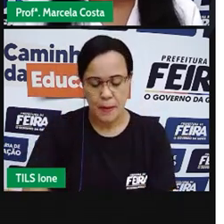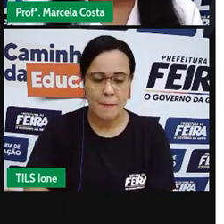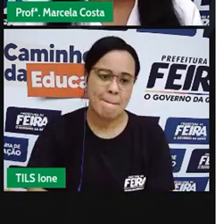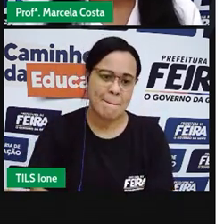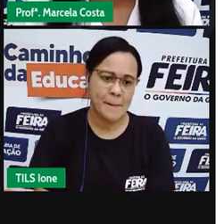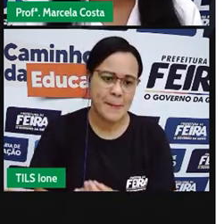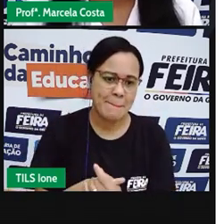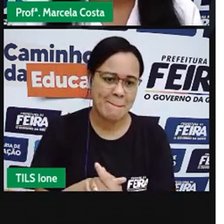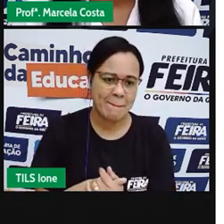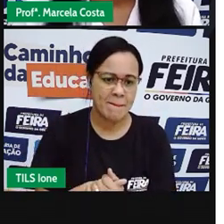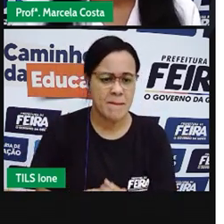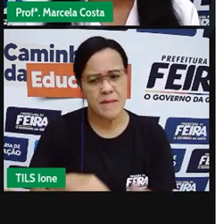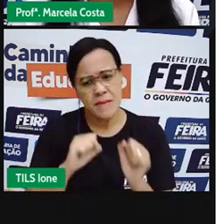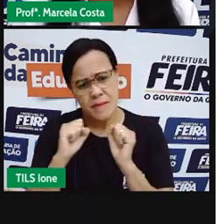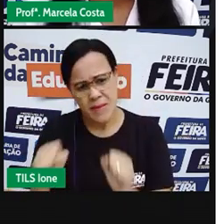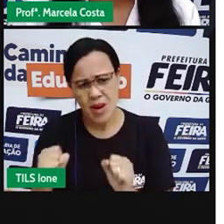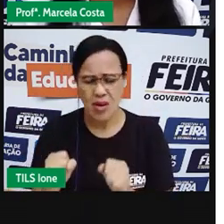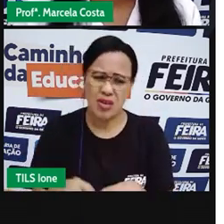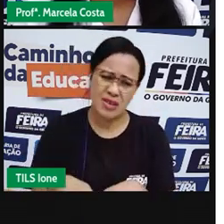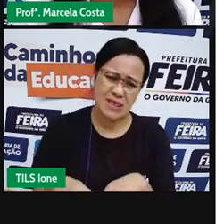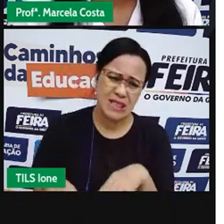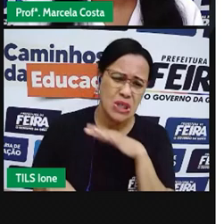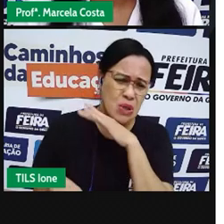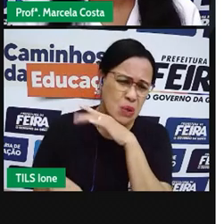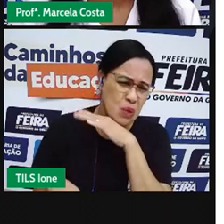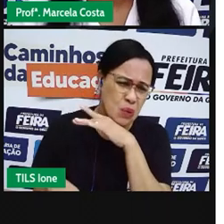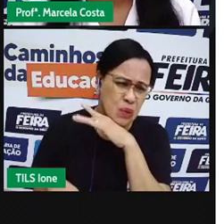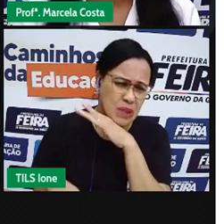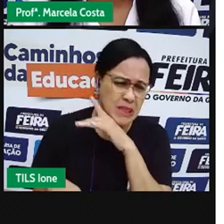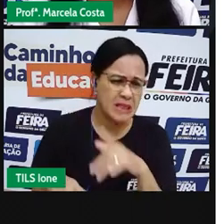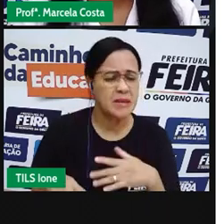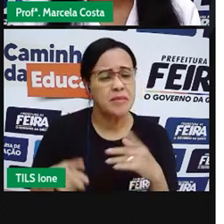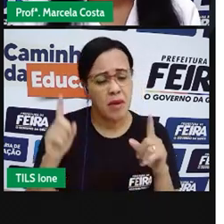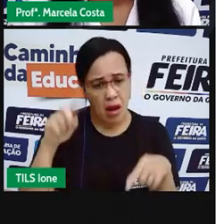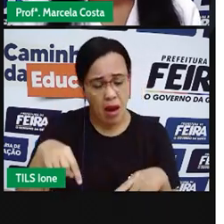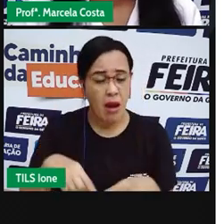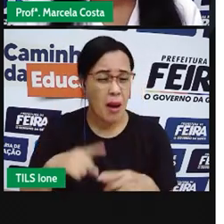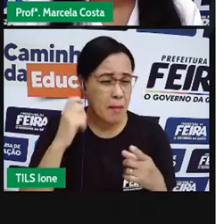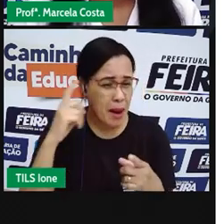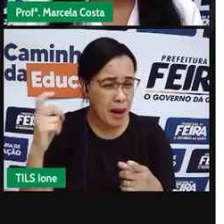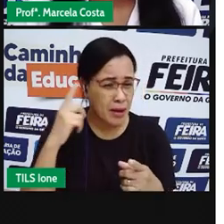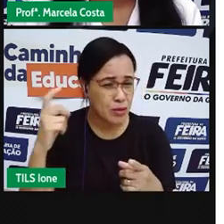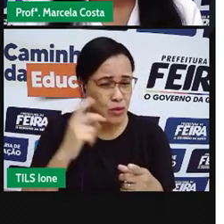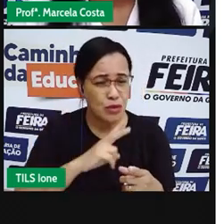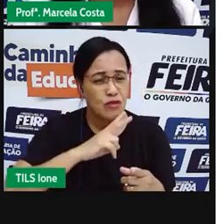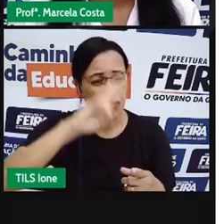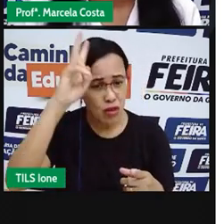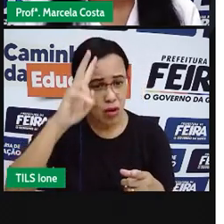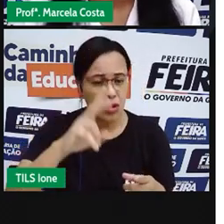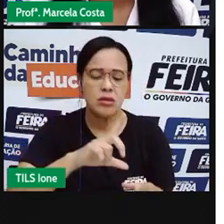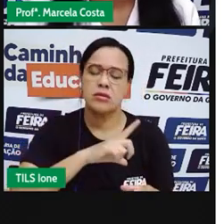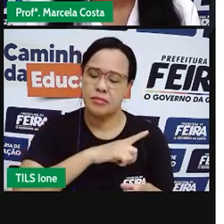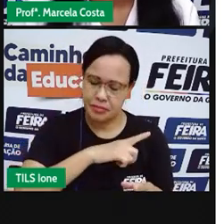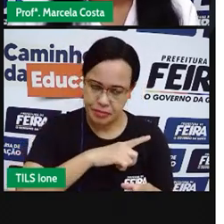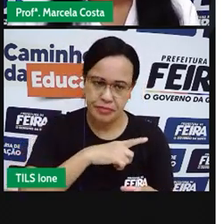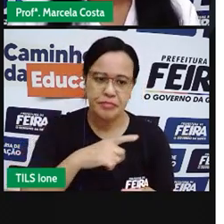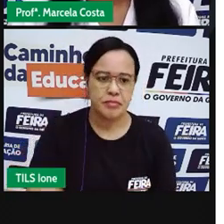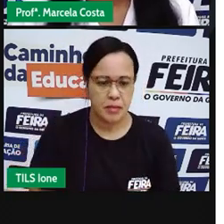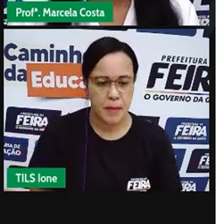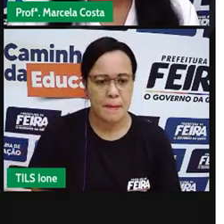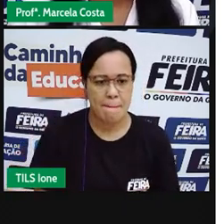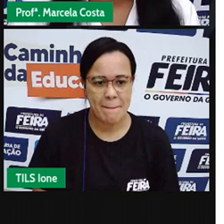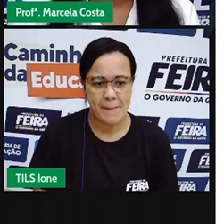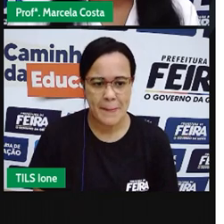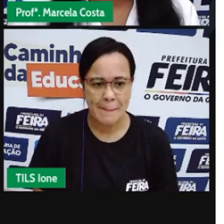pode sim ser considerada aí uma poluição sonora. A